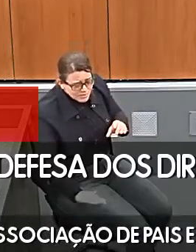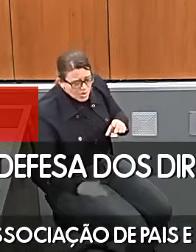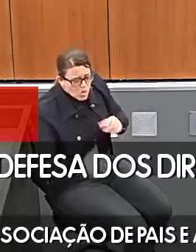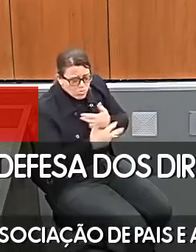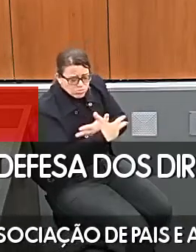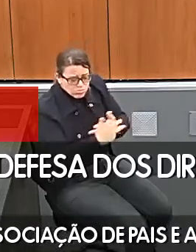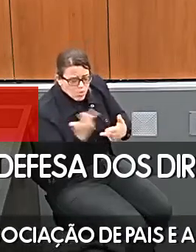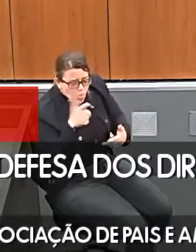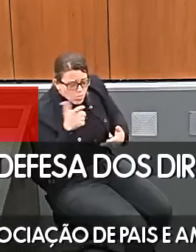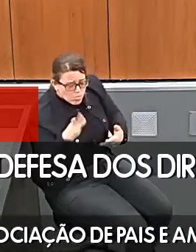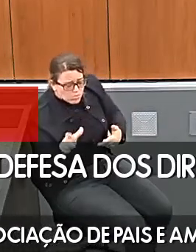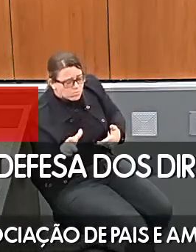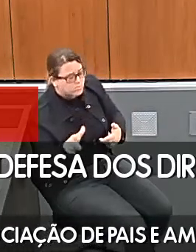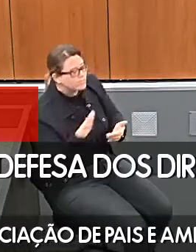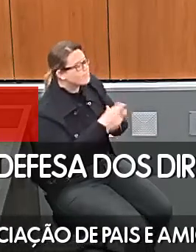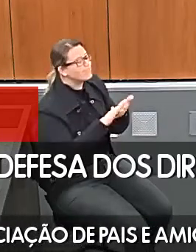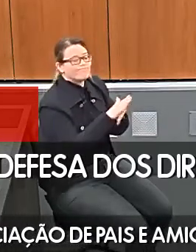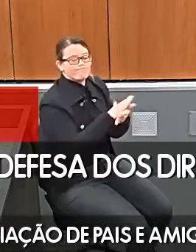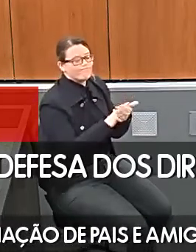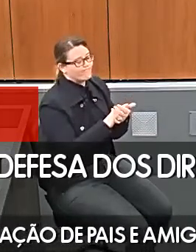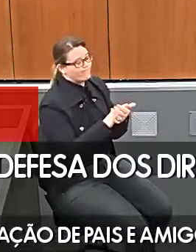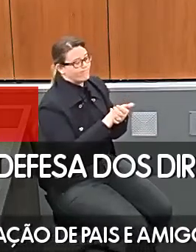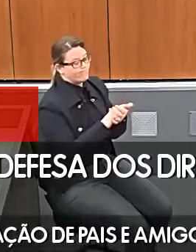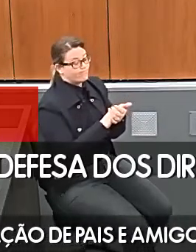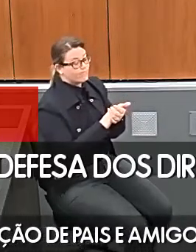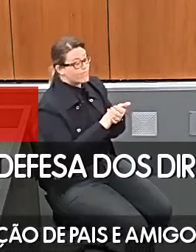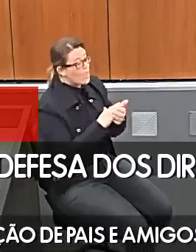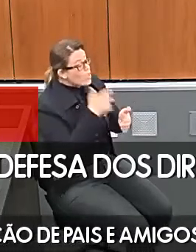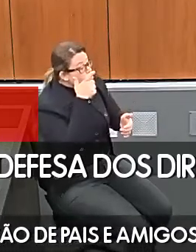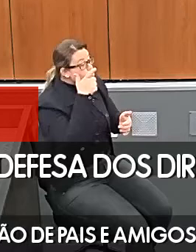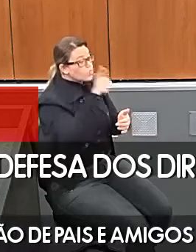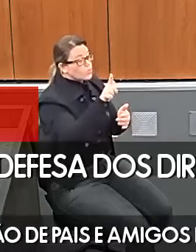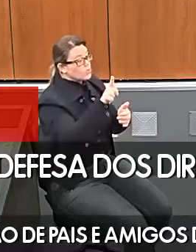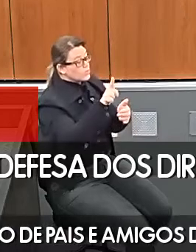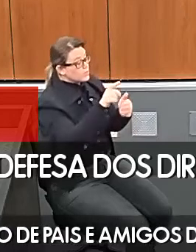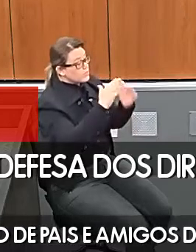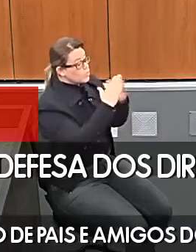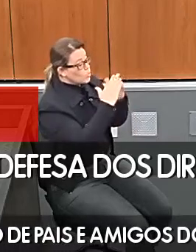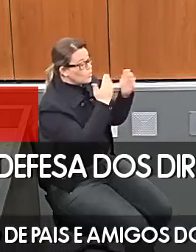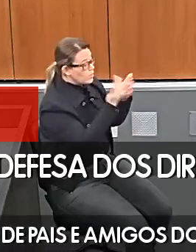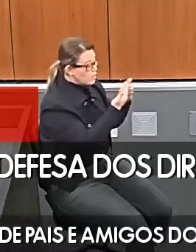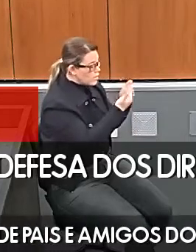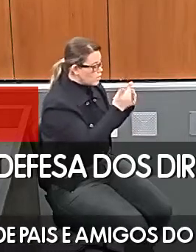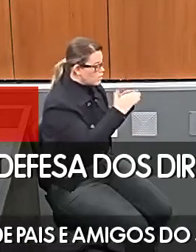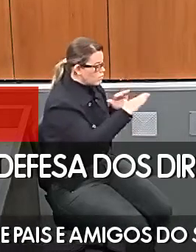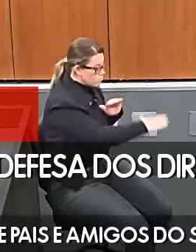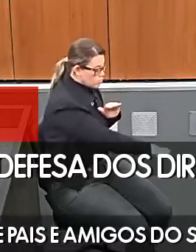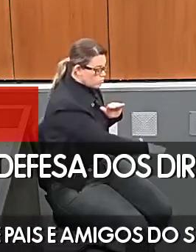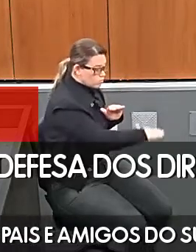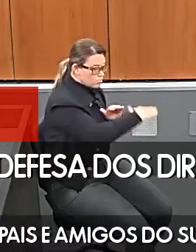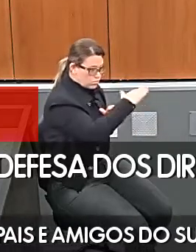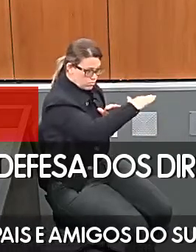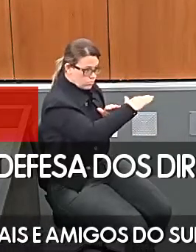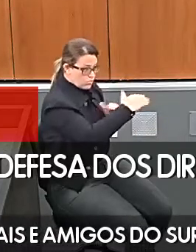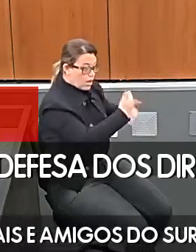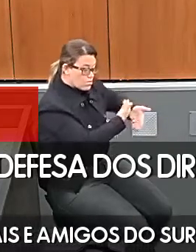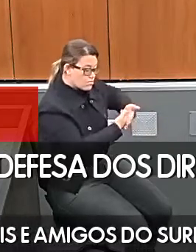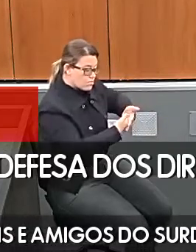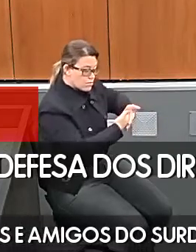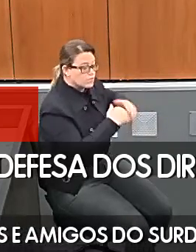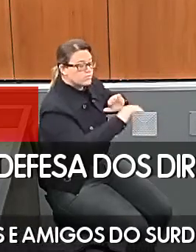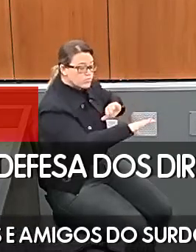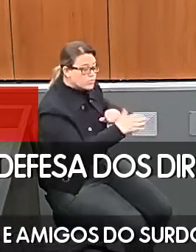estar na creche na semana seguinte. E aí a gente foi vendo a felicidade da criança. Ela chegou em casa chorando que ela queria voltar para a